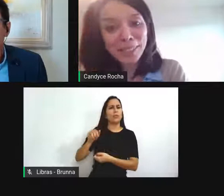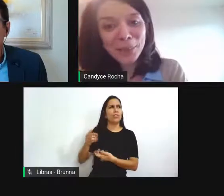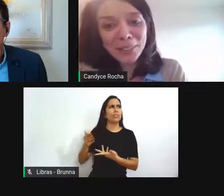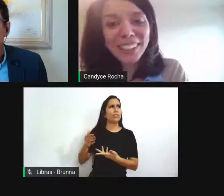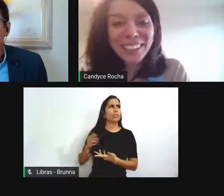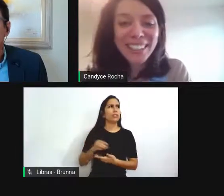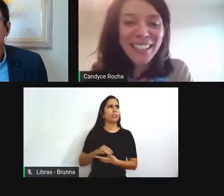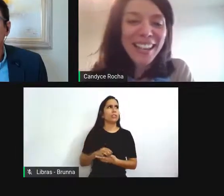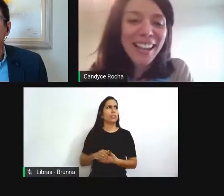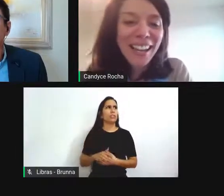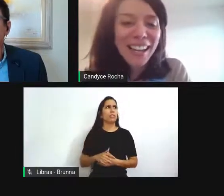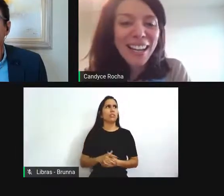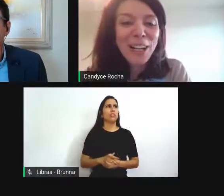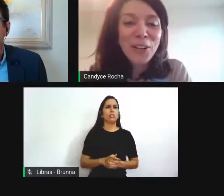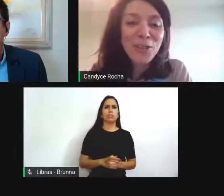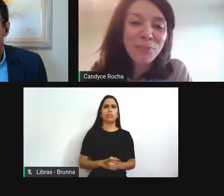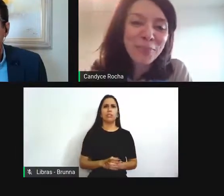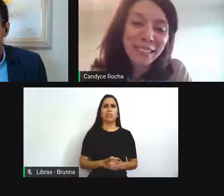Dito isso,